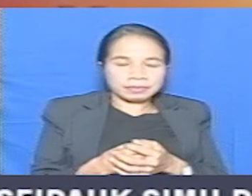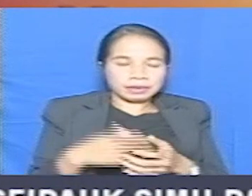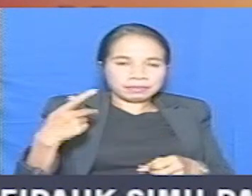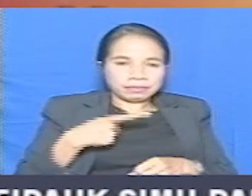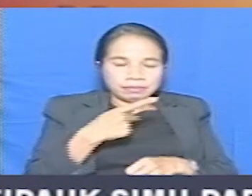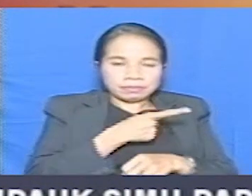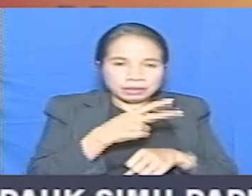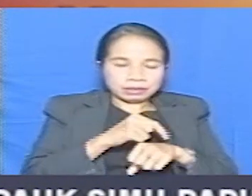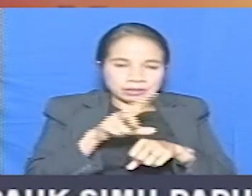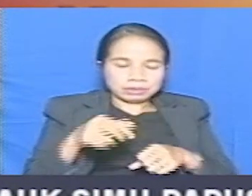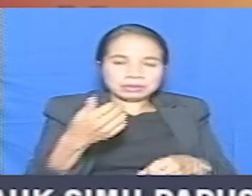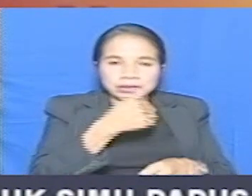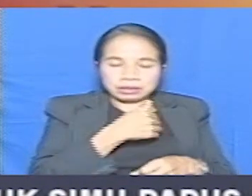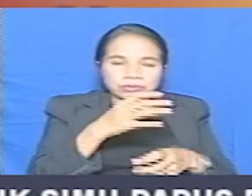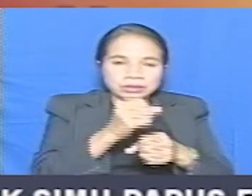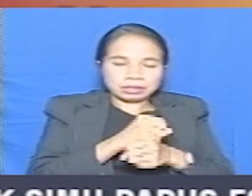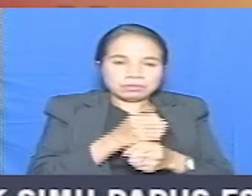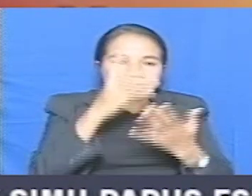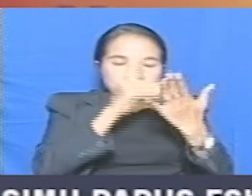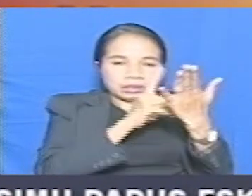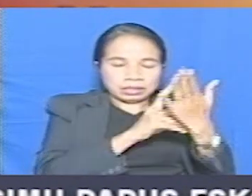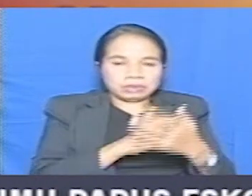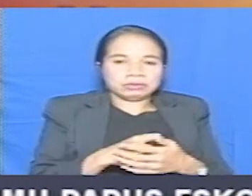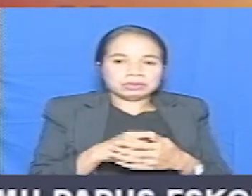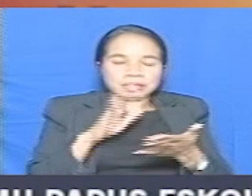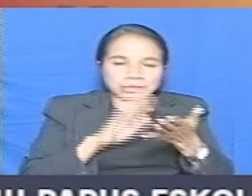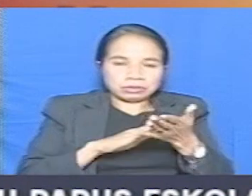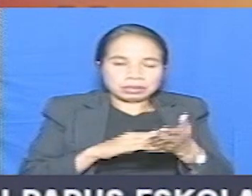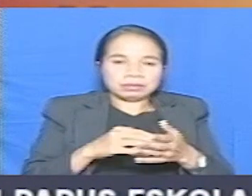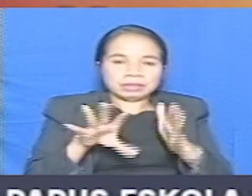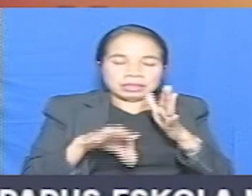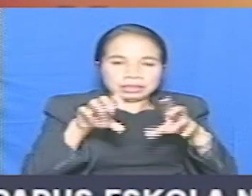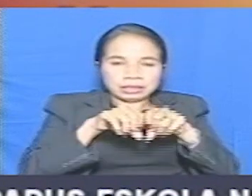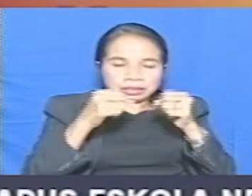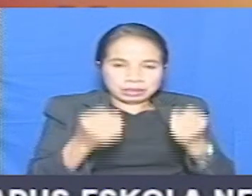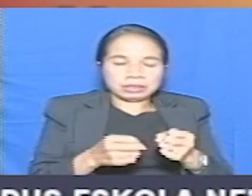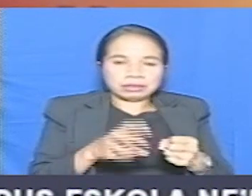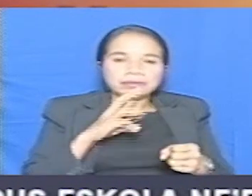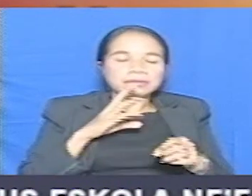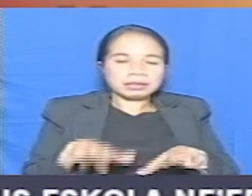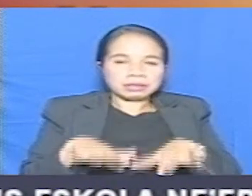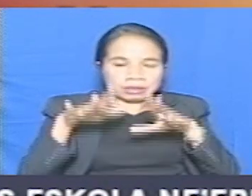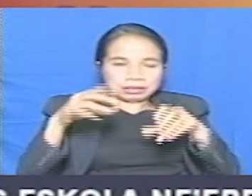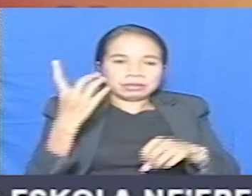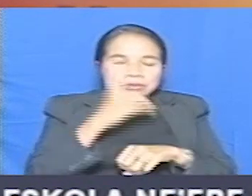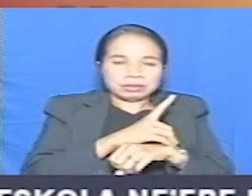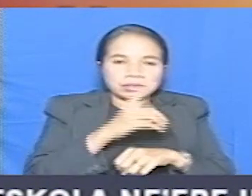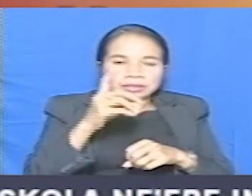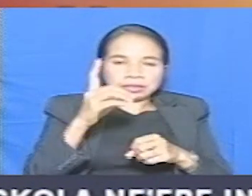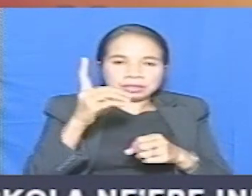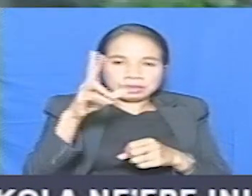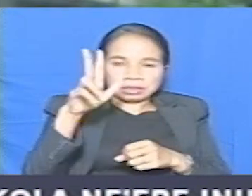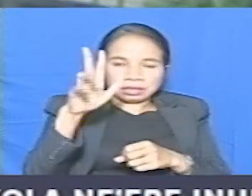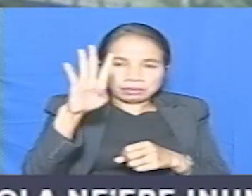Parlamento Nacional se deu simudados com a escola na Berreta em Estragos durante a inundação e a Loron Hat no Loron Lima, Fulan Gabriel.